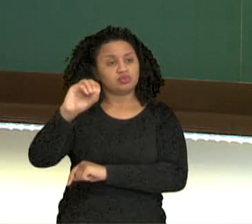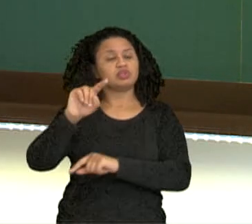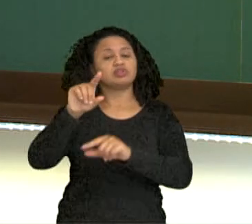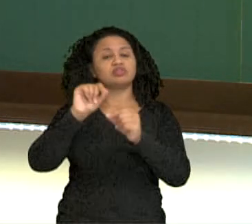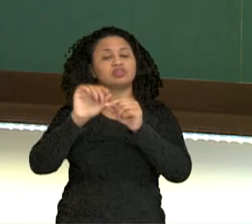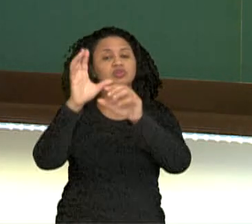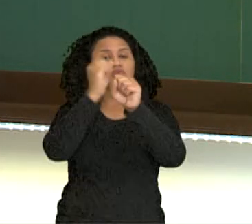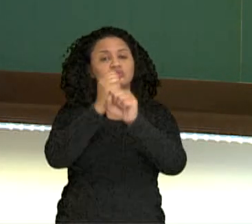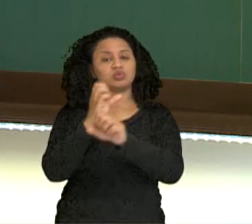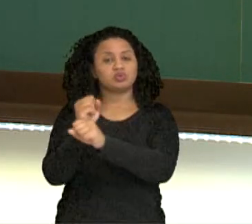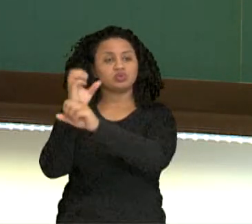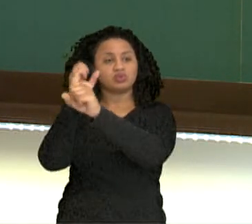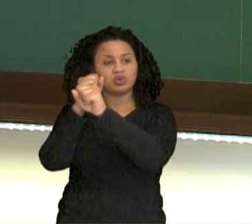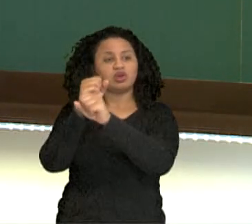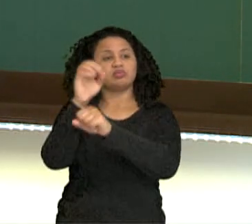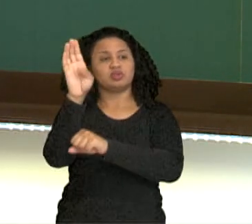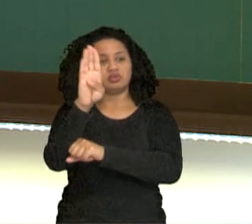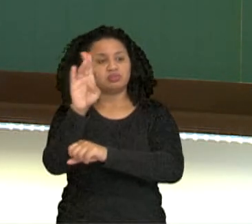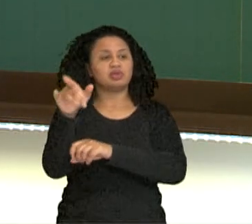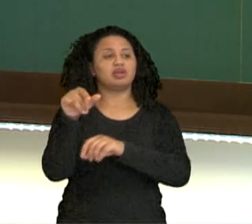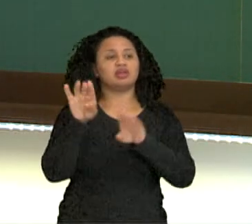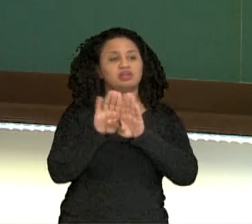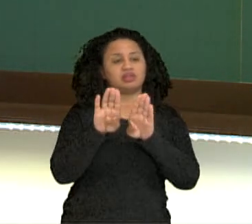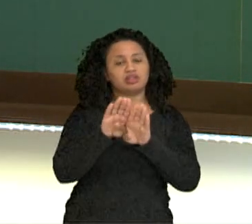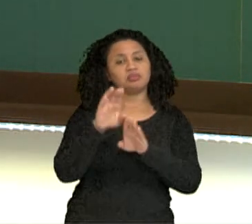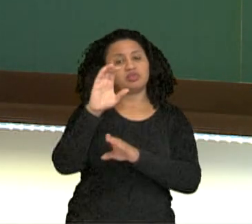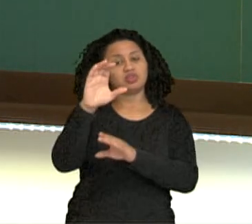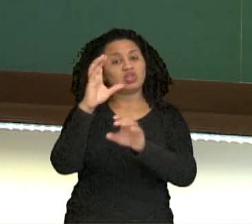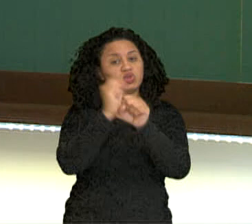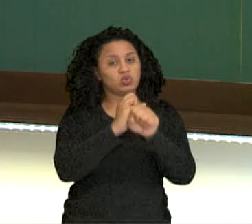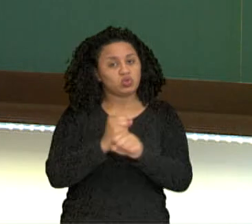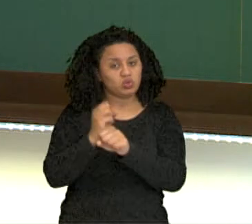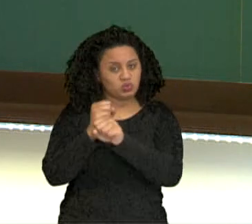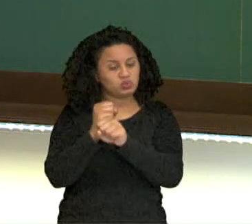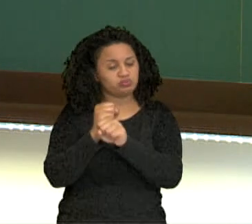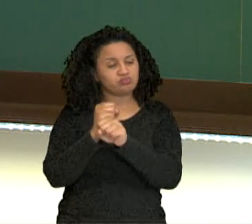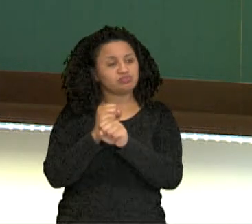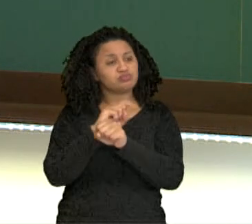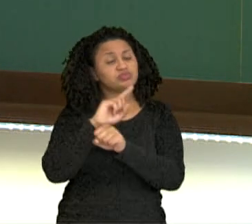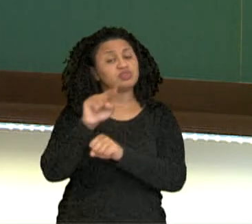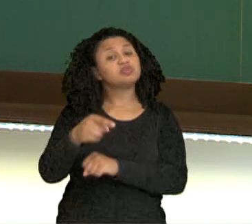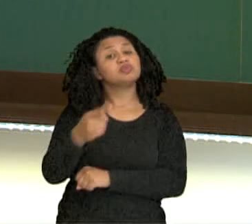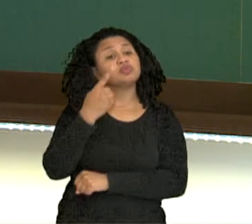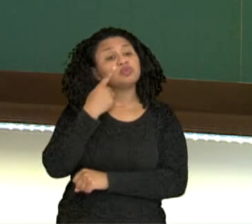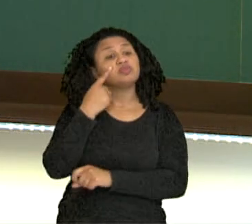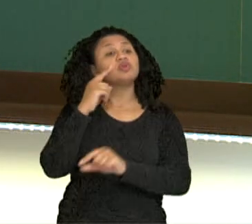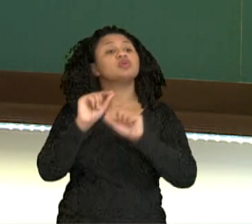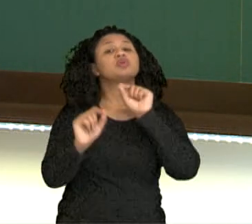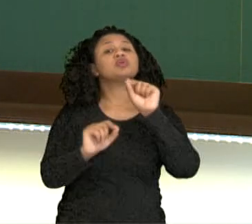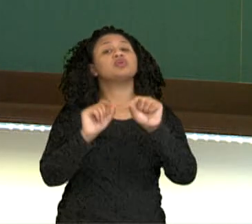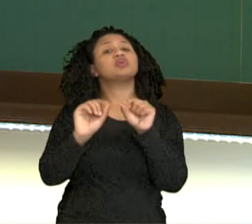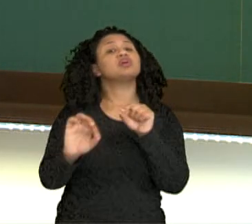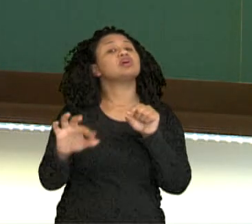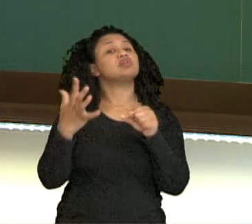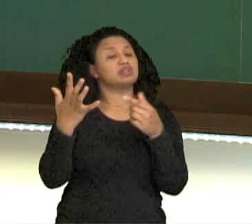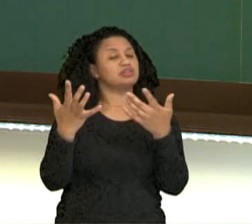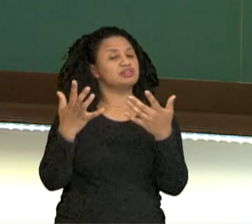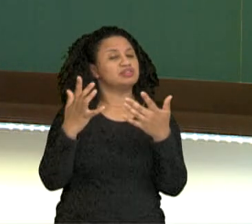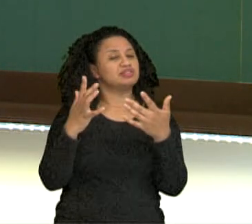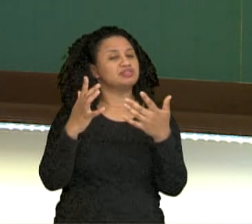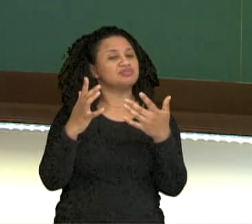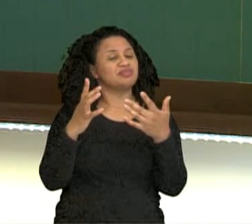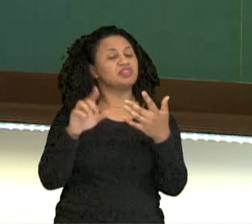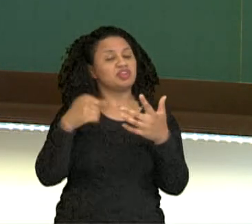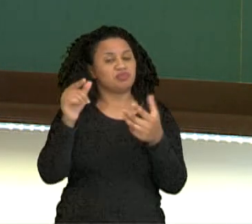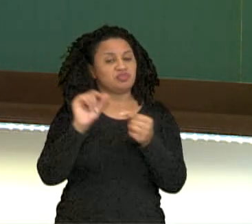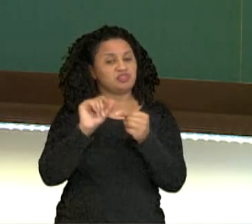os ângulos do B e vai somar os ângulos do C. E vai ver o que vai acontecer depois que você